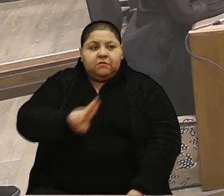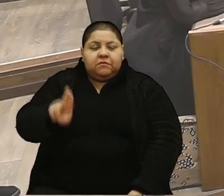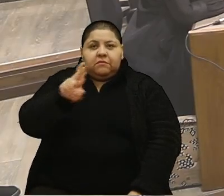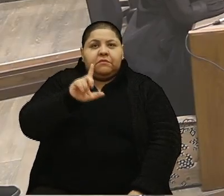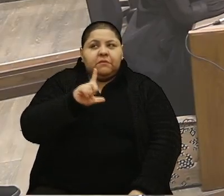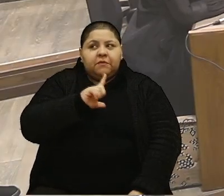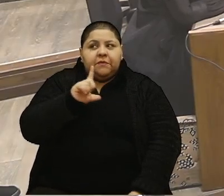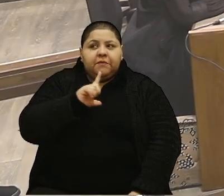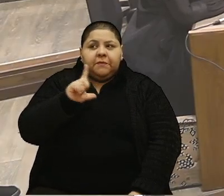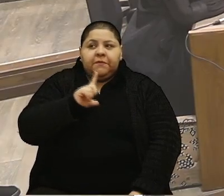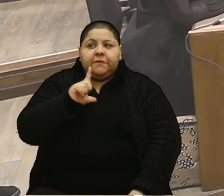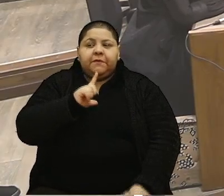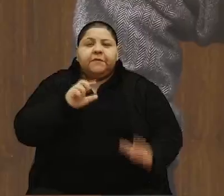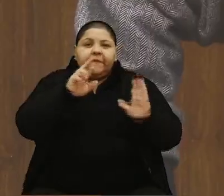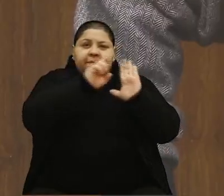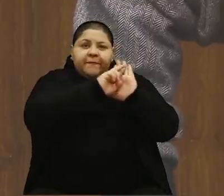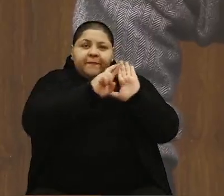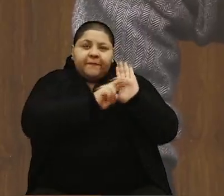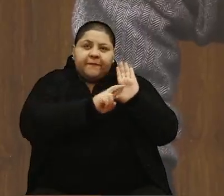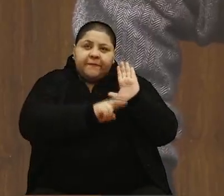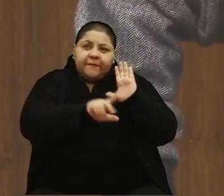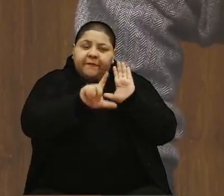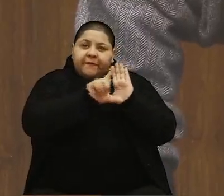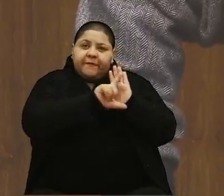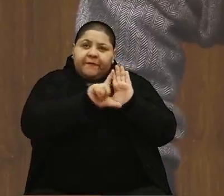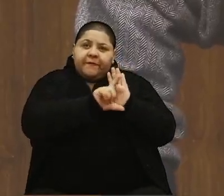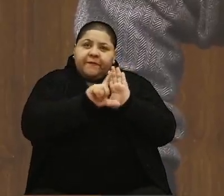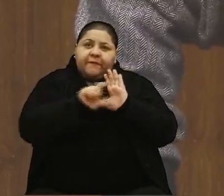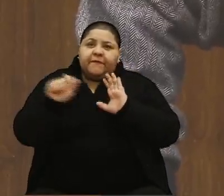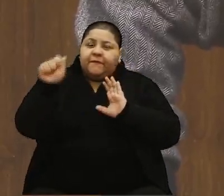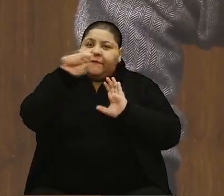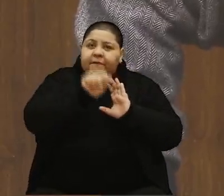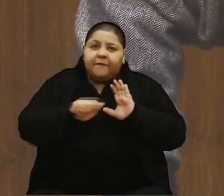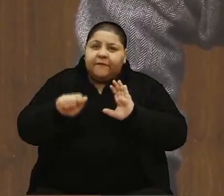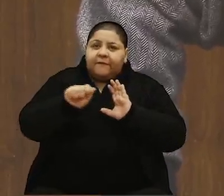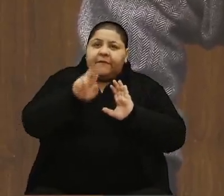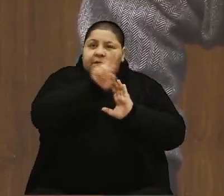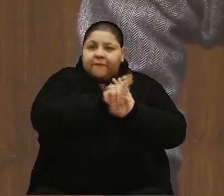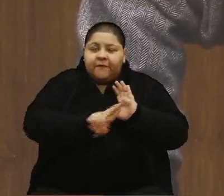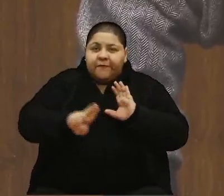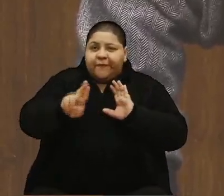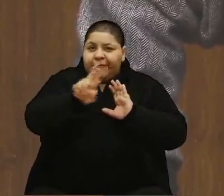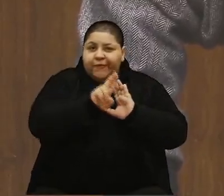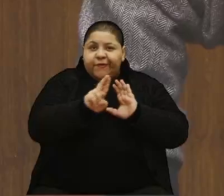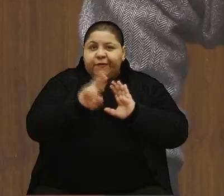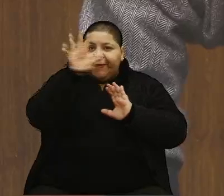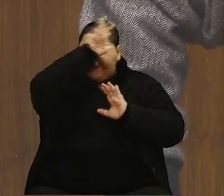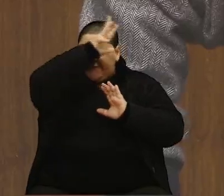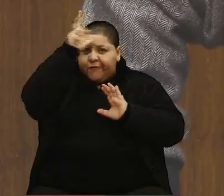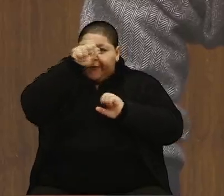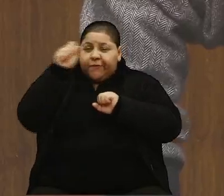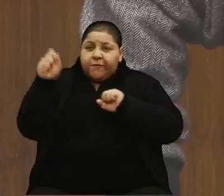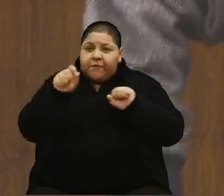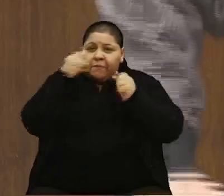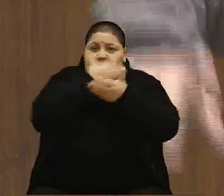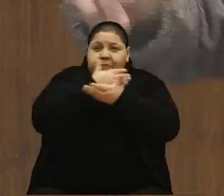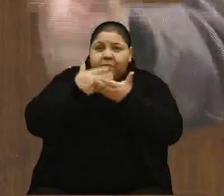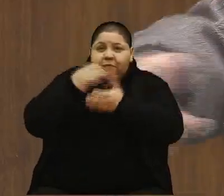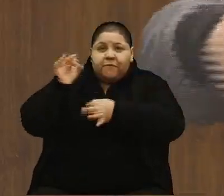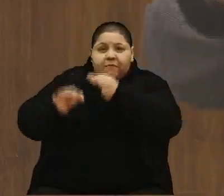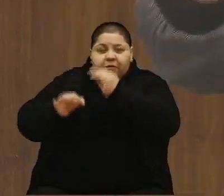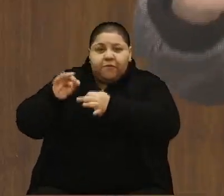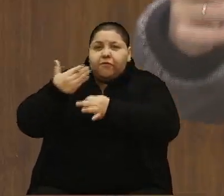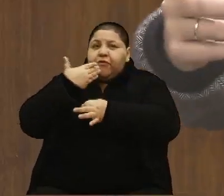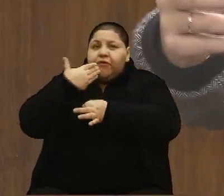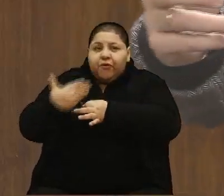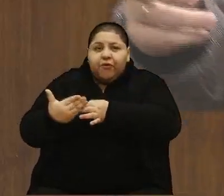uma previsão legal que chama Associação dos Consumidores do Município, que pode ingressar judicialmente litigando e